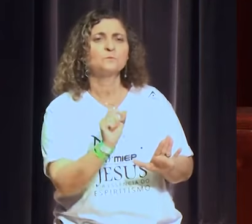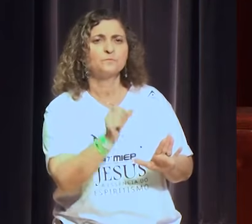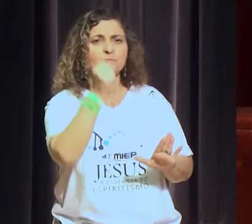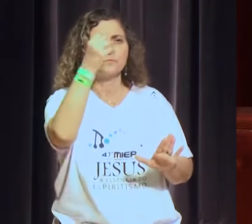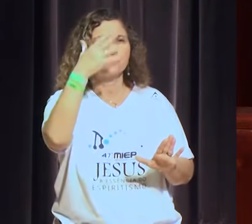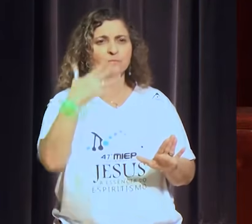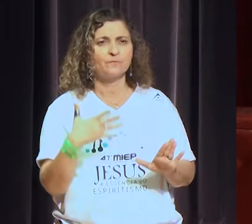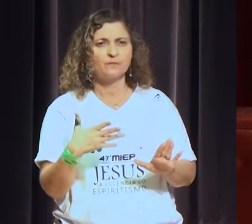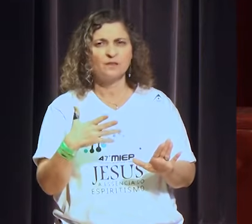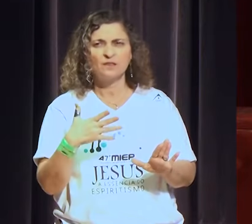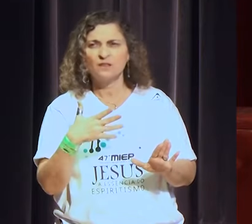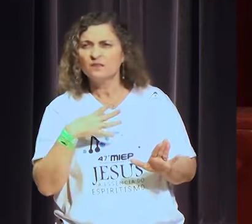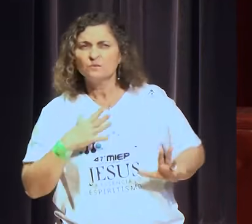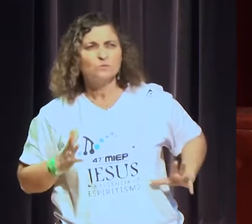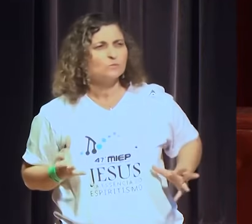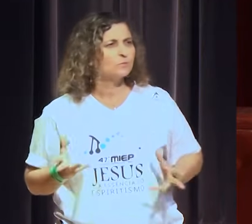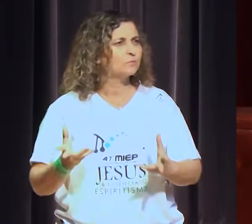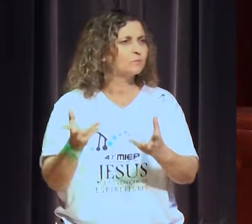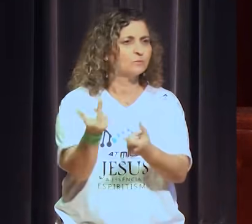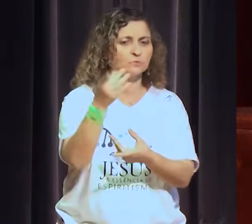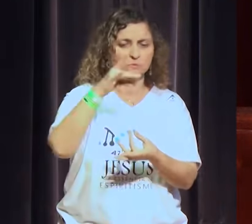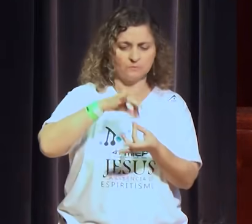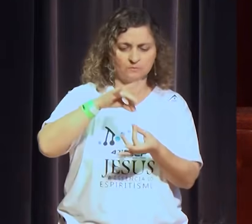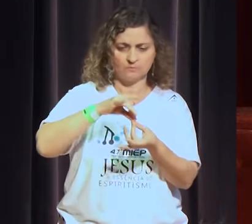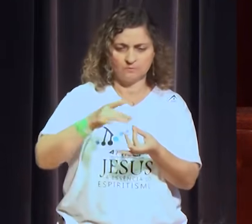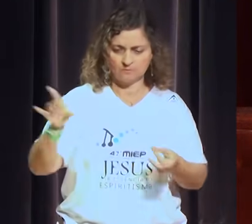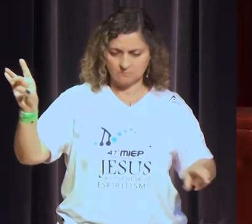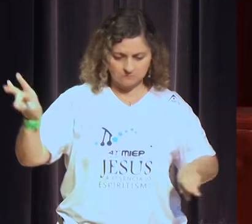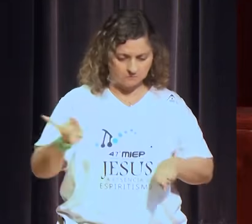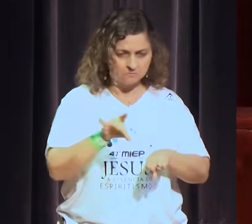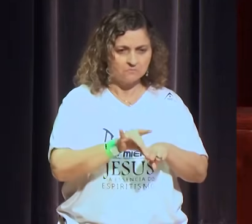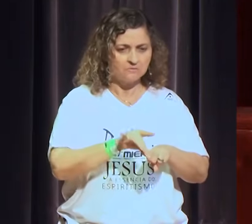no mesmo nível de consciência evolutiva?